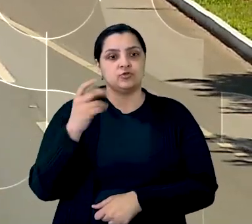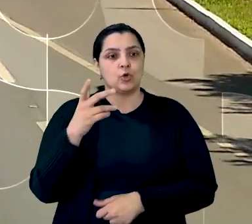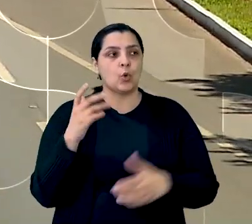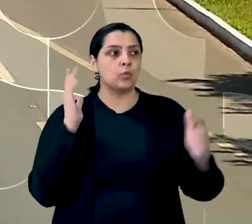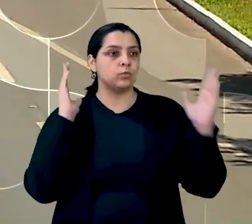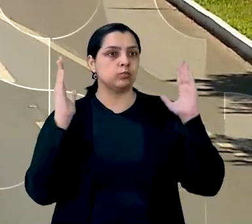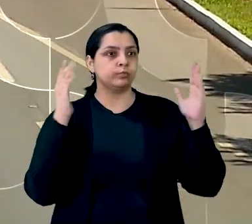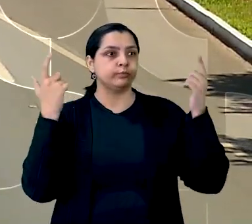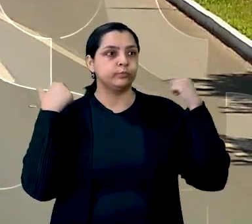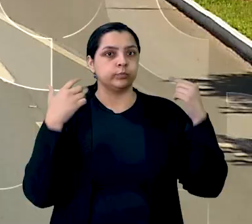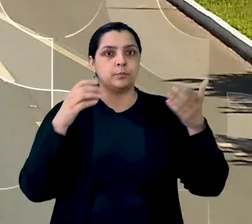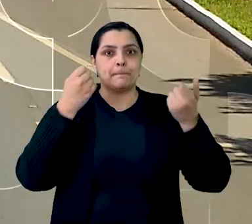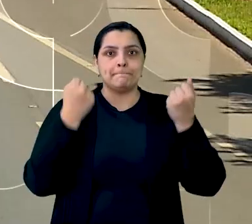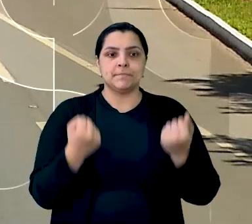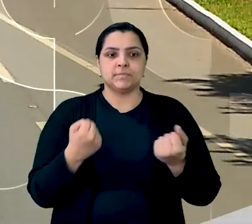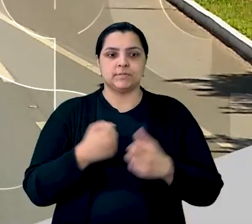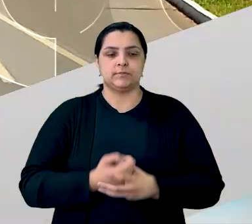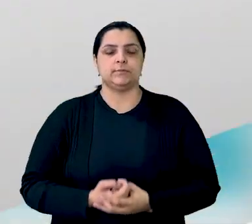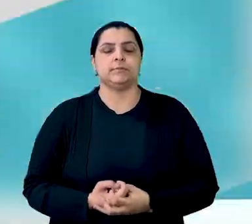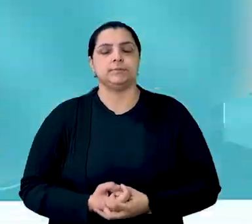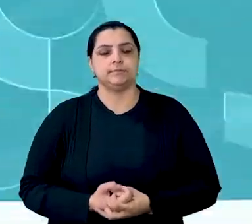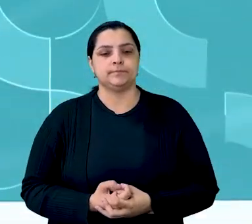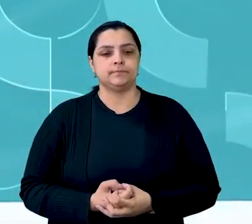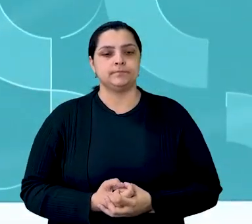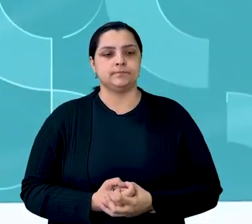frete ou da carga transportada.